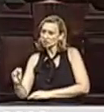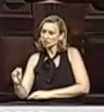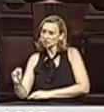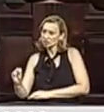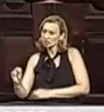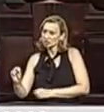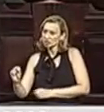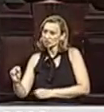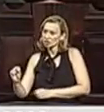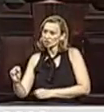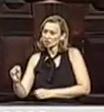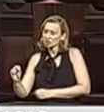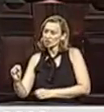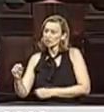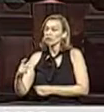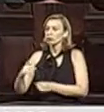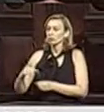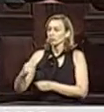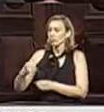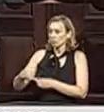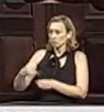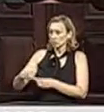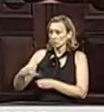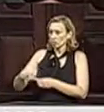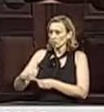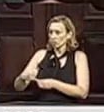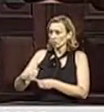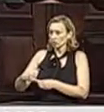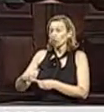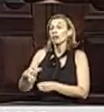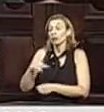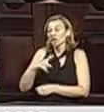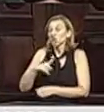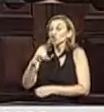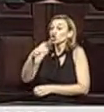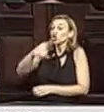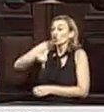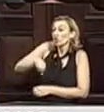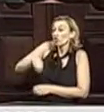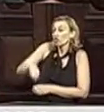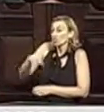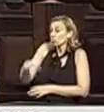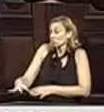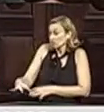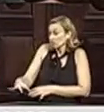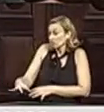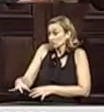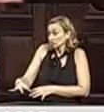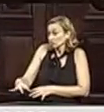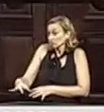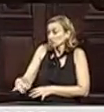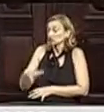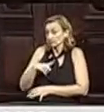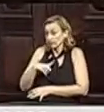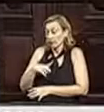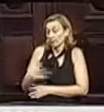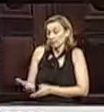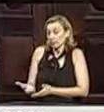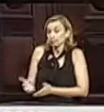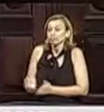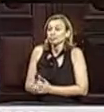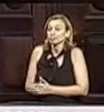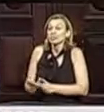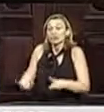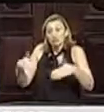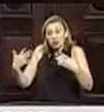de 290 bilhões, mas tem 90% de chance de ter 193 bilhões de barris. Então,